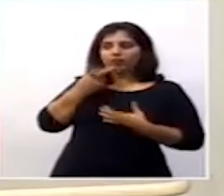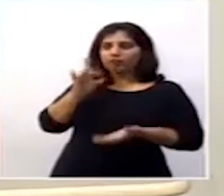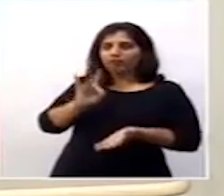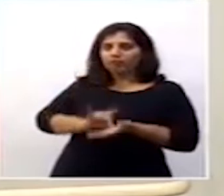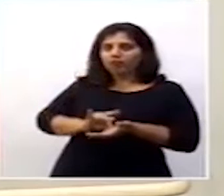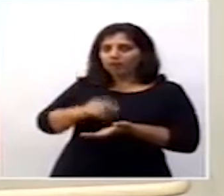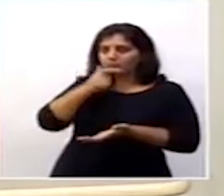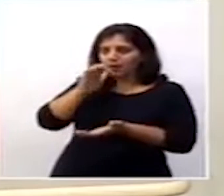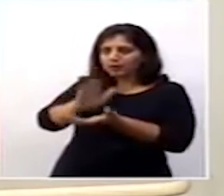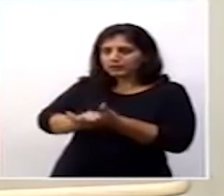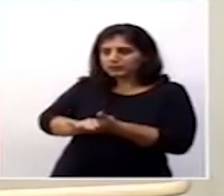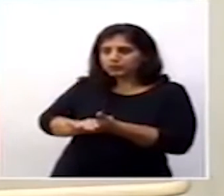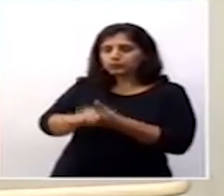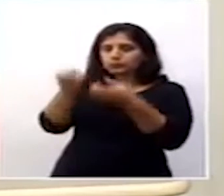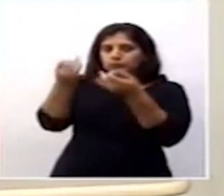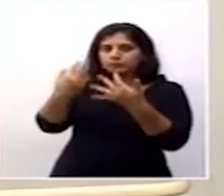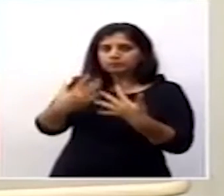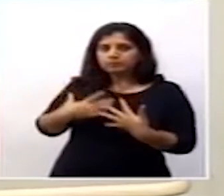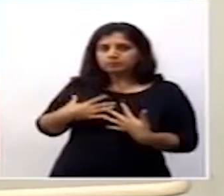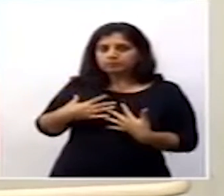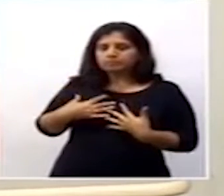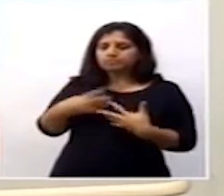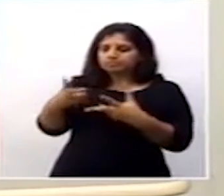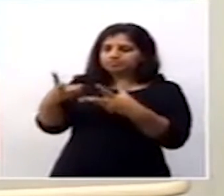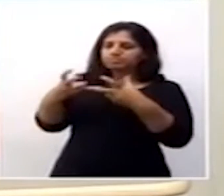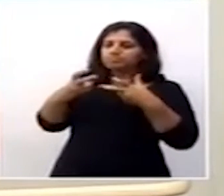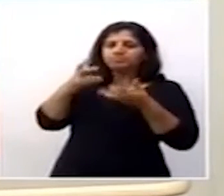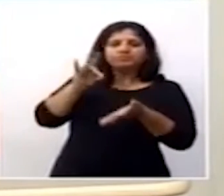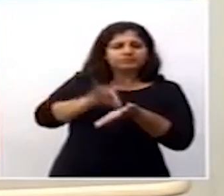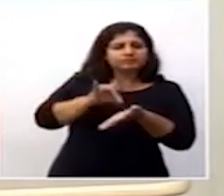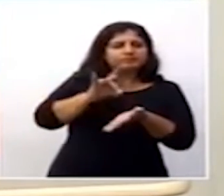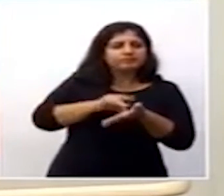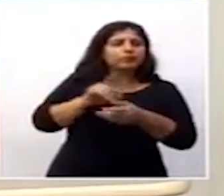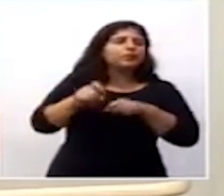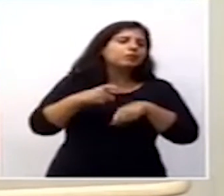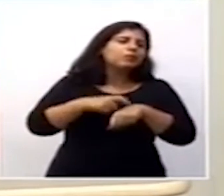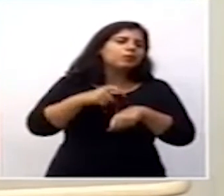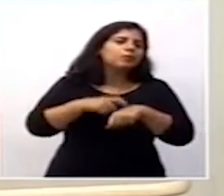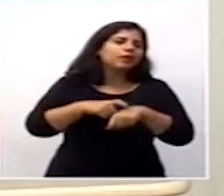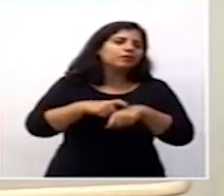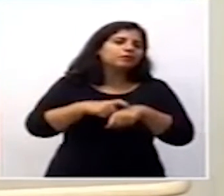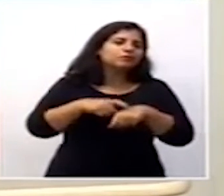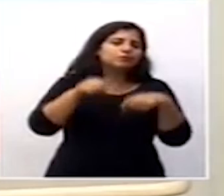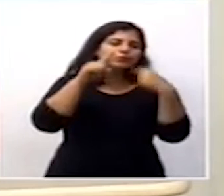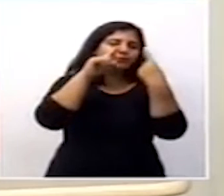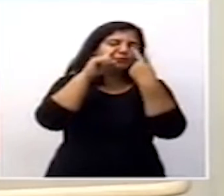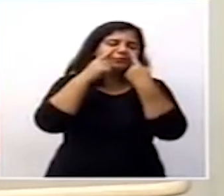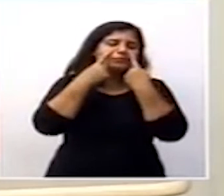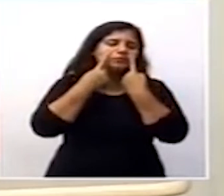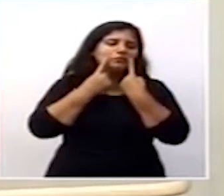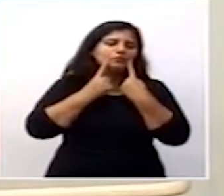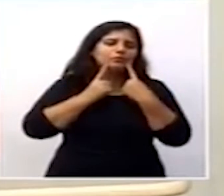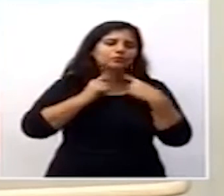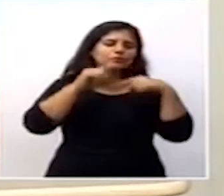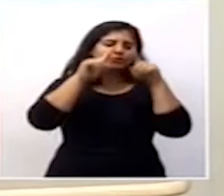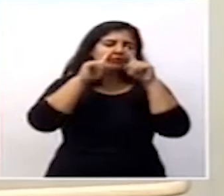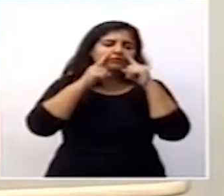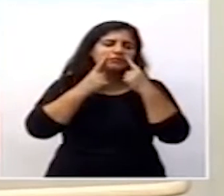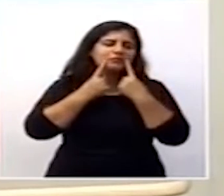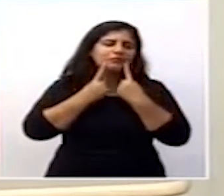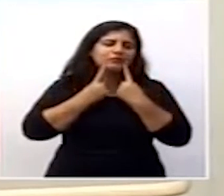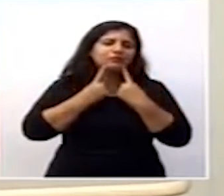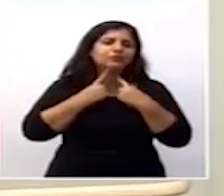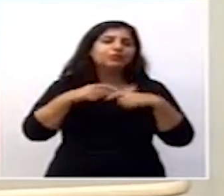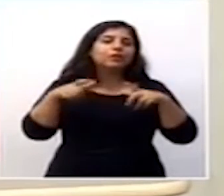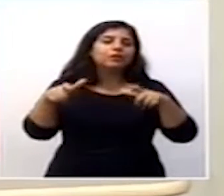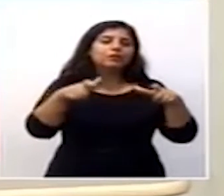sinceridade na fala, no olhar do seu marido, que naquele momento ela chorou. E ela chorou tanto que na